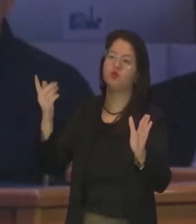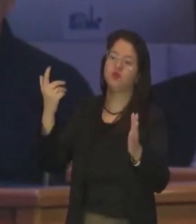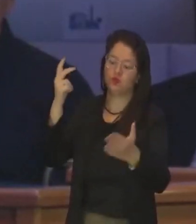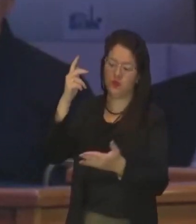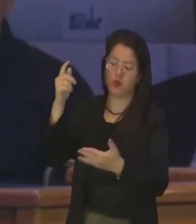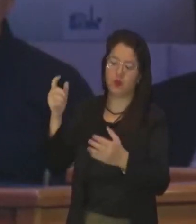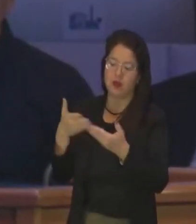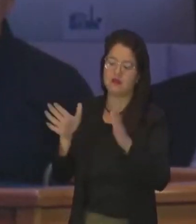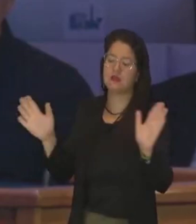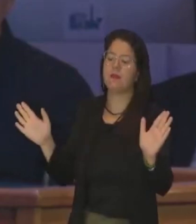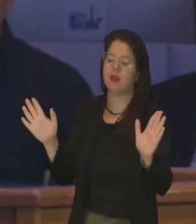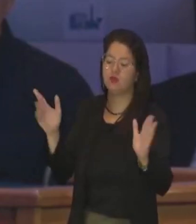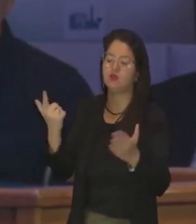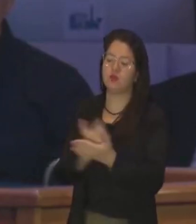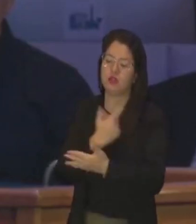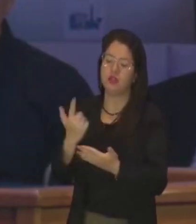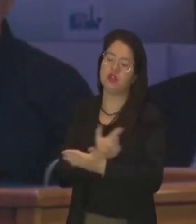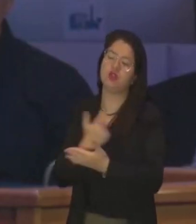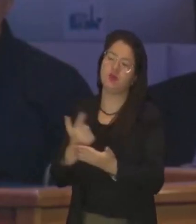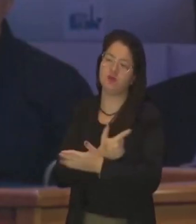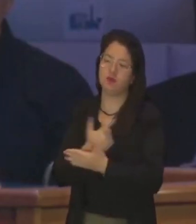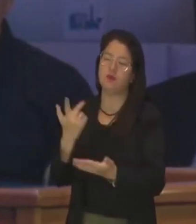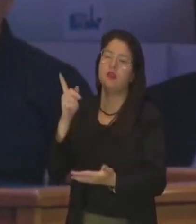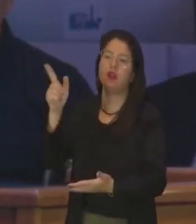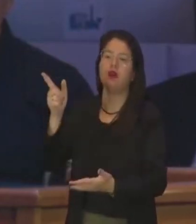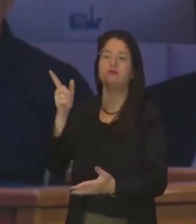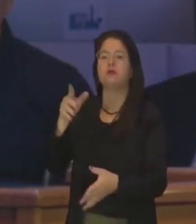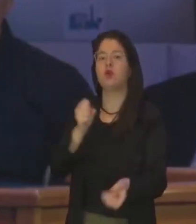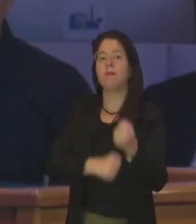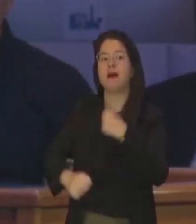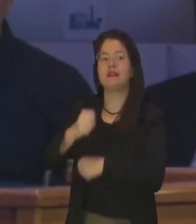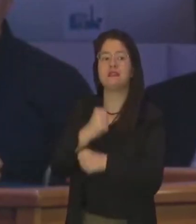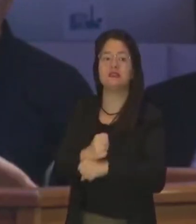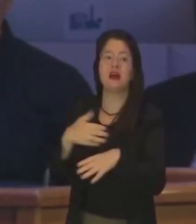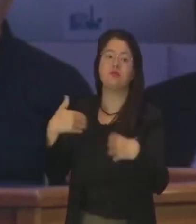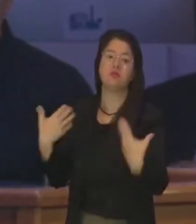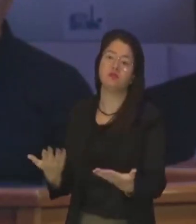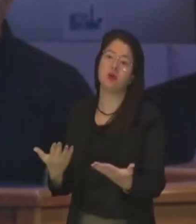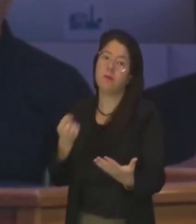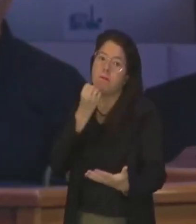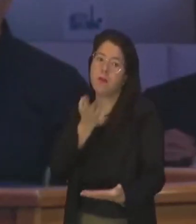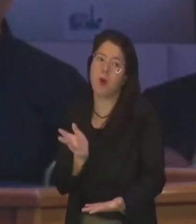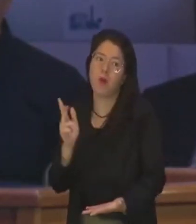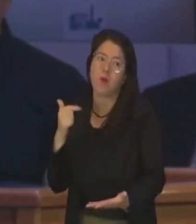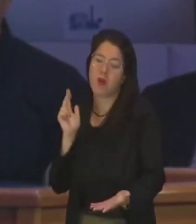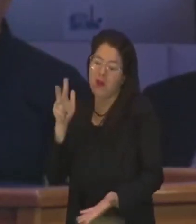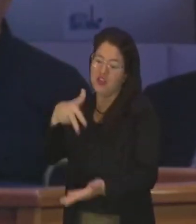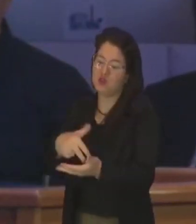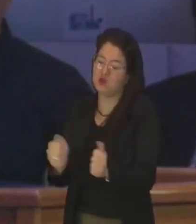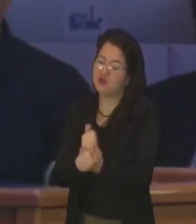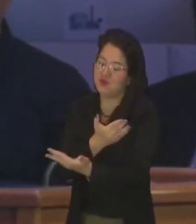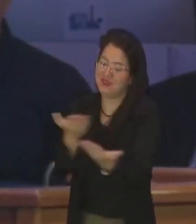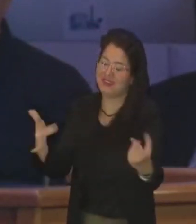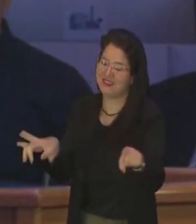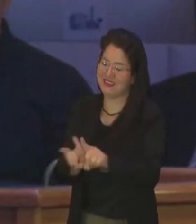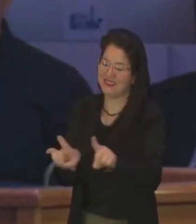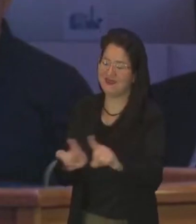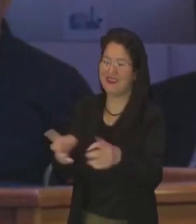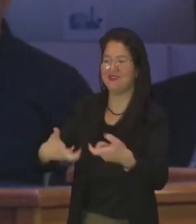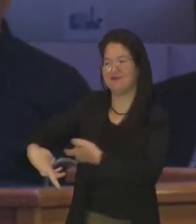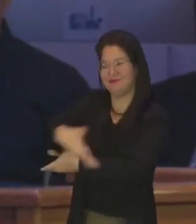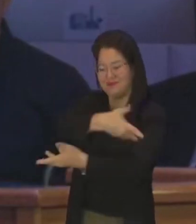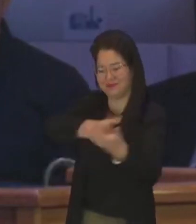do ano passado. Então, é bom estar aqui para retribuir essas visitas também, né? E para poder compartilhar com os